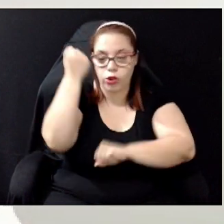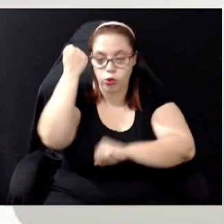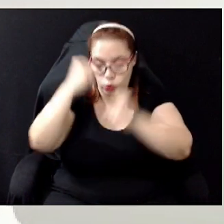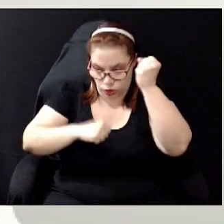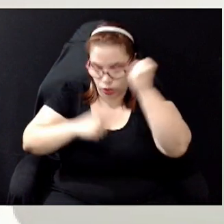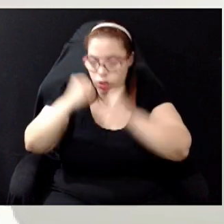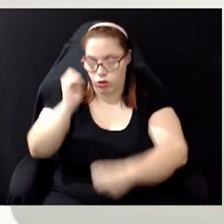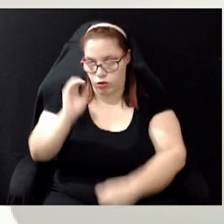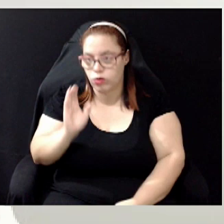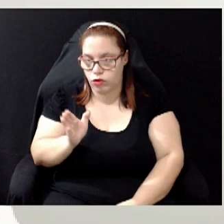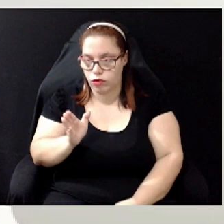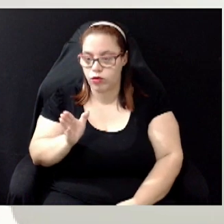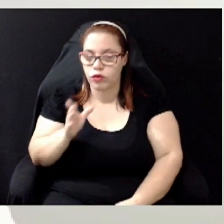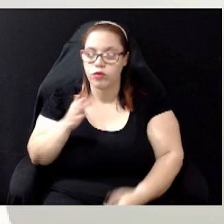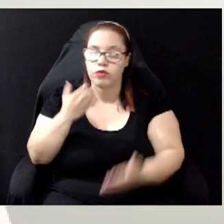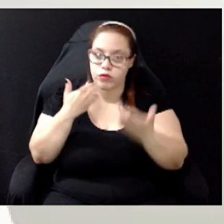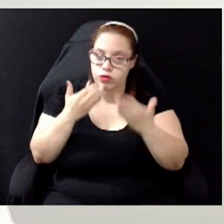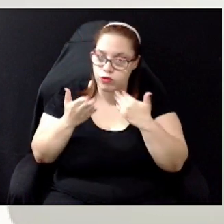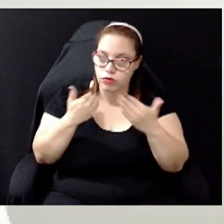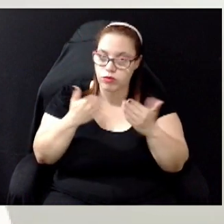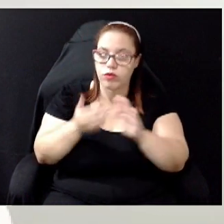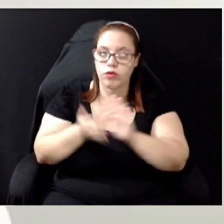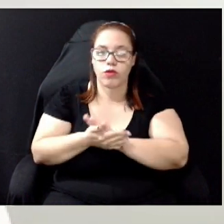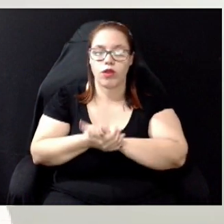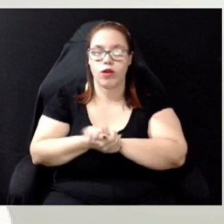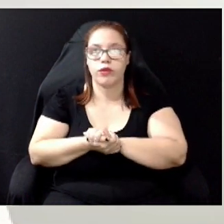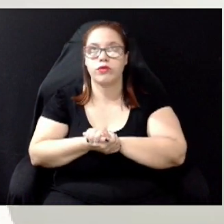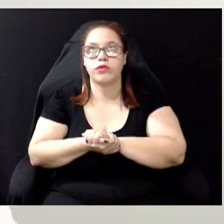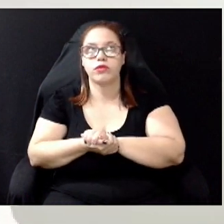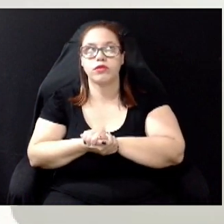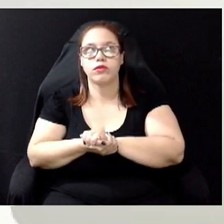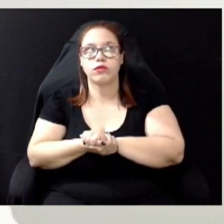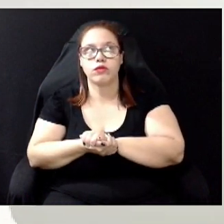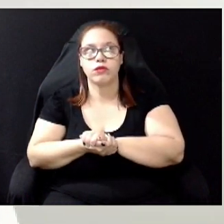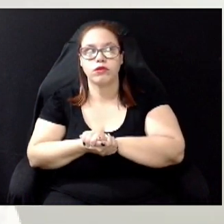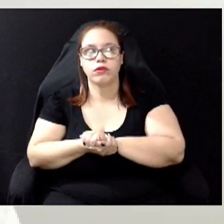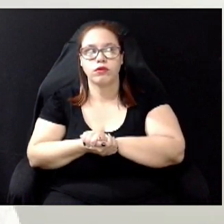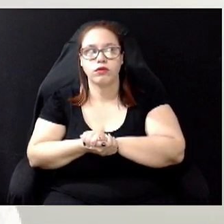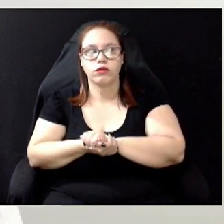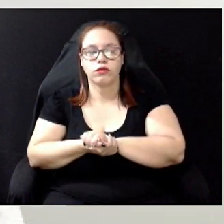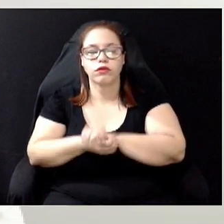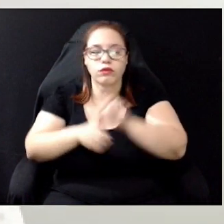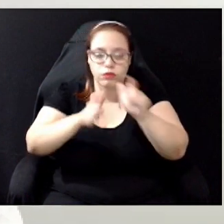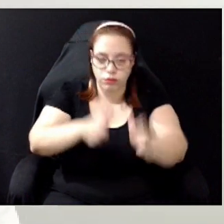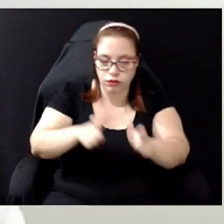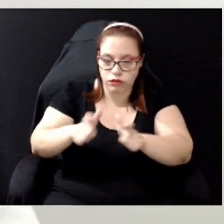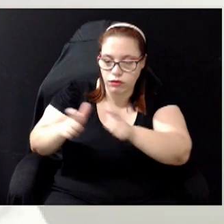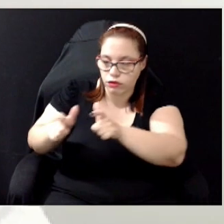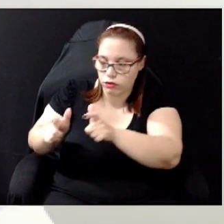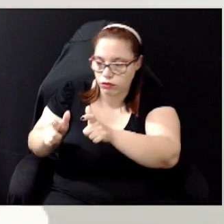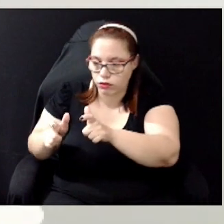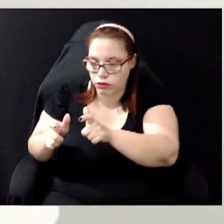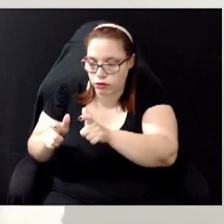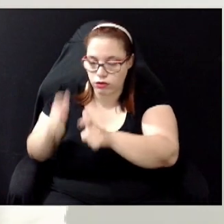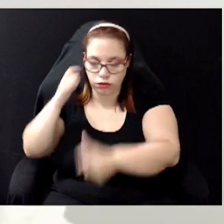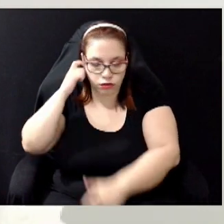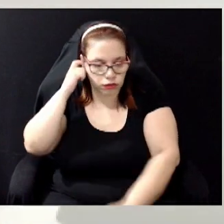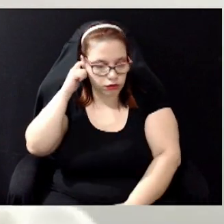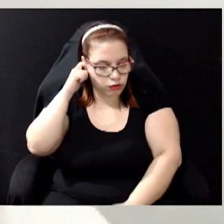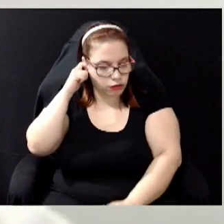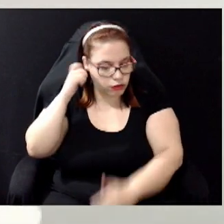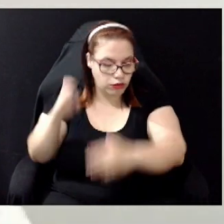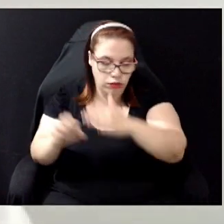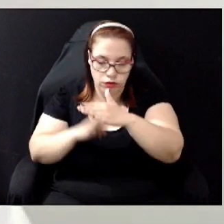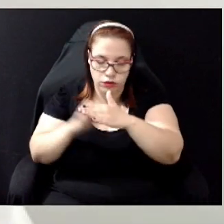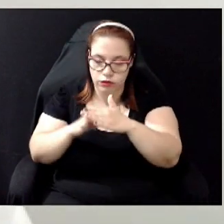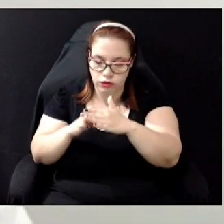indústria. Então, a gente já tem conversado com algumas indústrias, com alguns locais, algumas empresas de serviço que